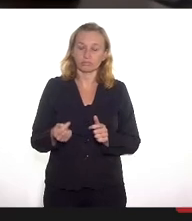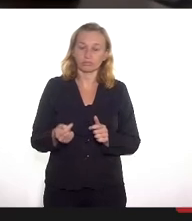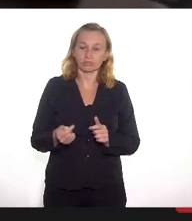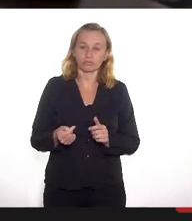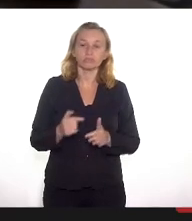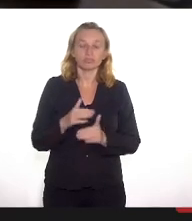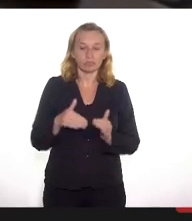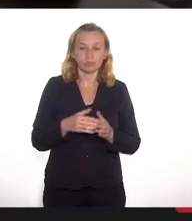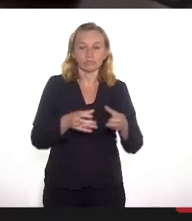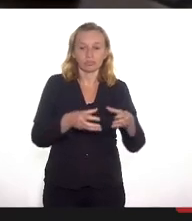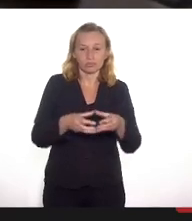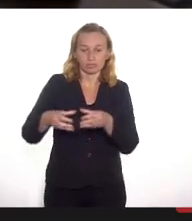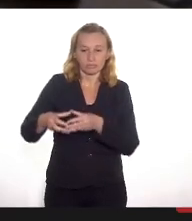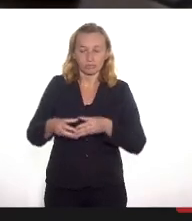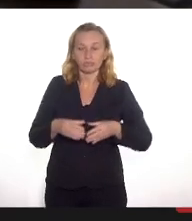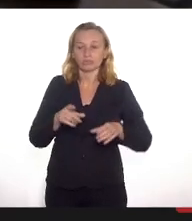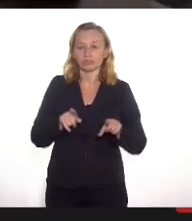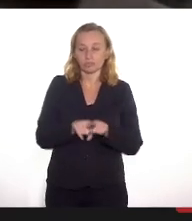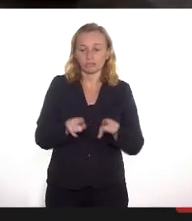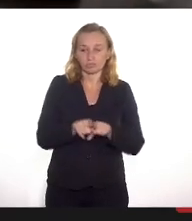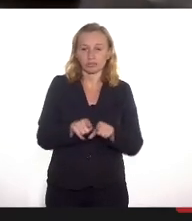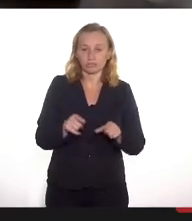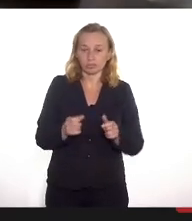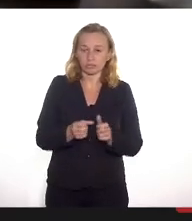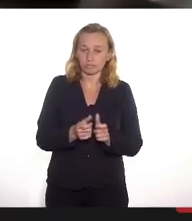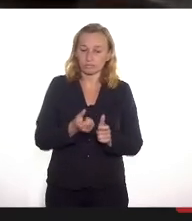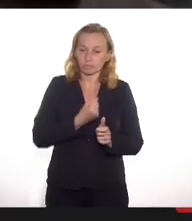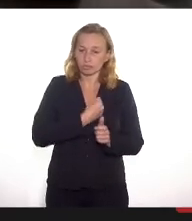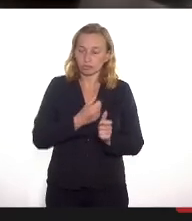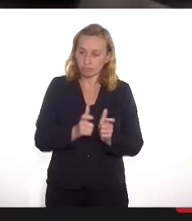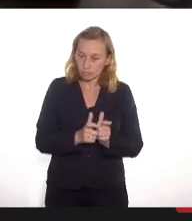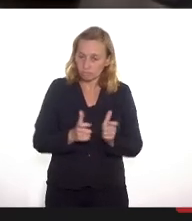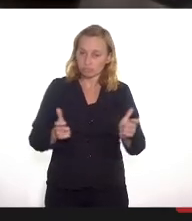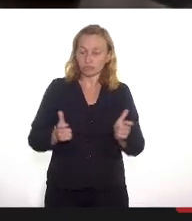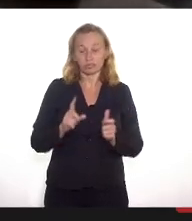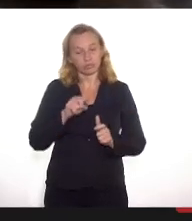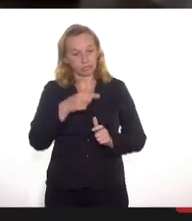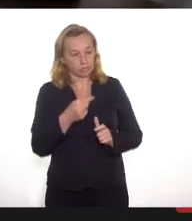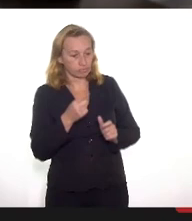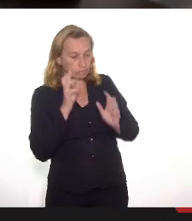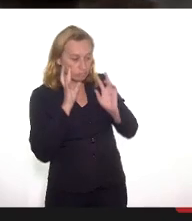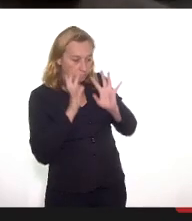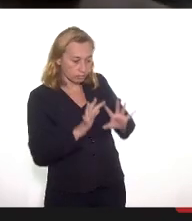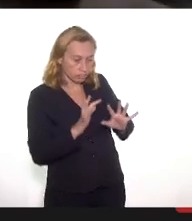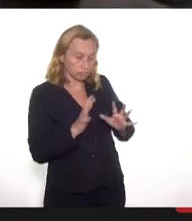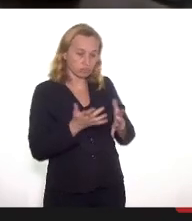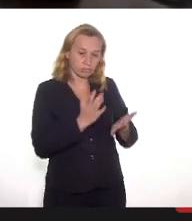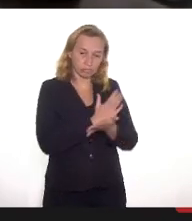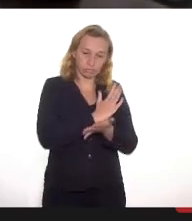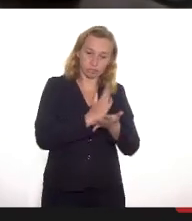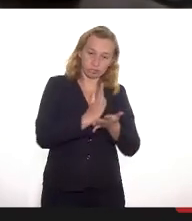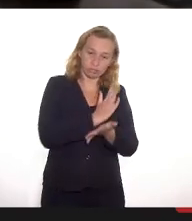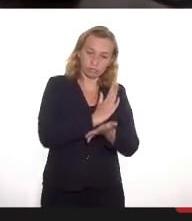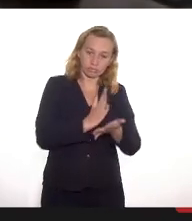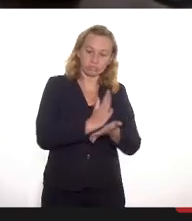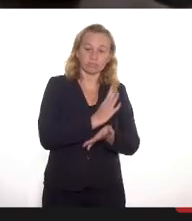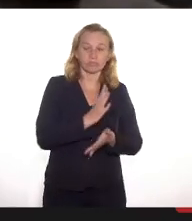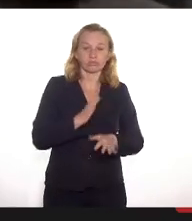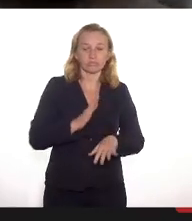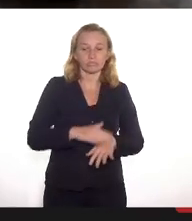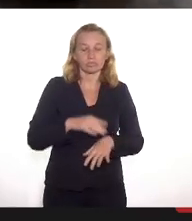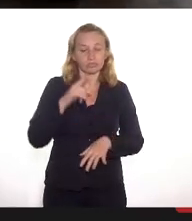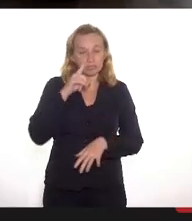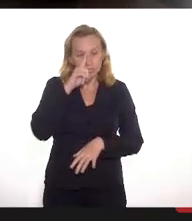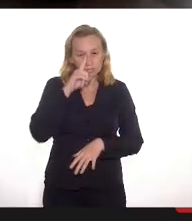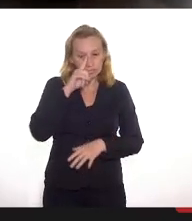todos os grupos eles também aumento simultaneamente ao ruído não se chama atenção aí a gente tem alguns grupos de maior